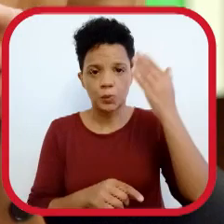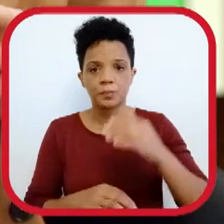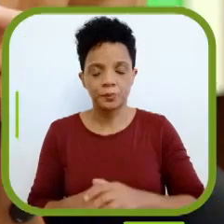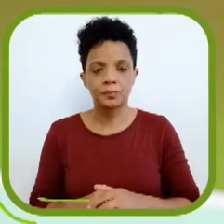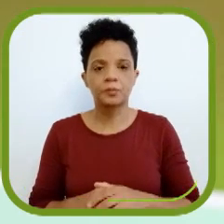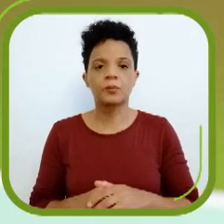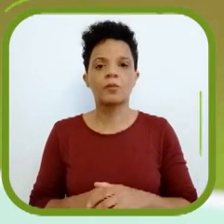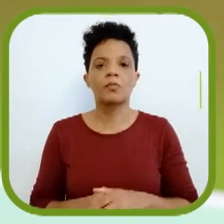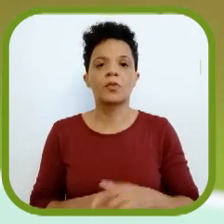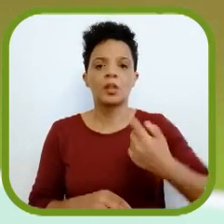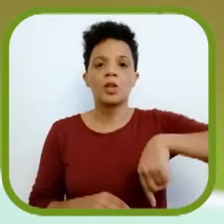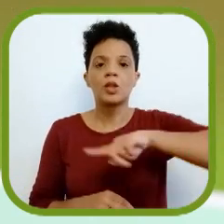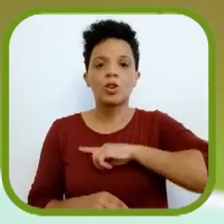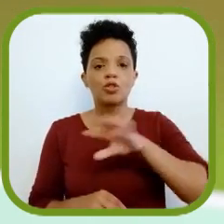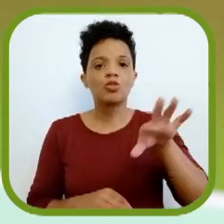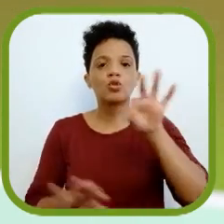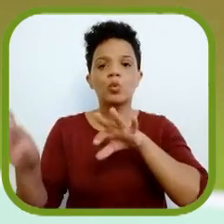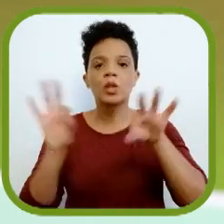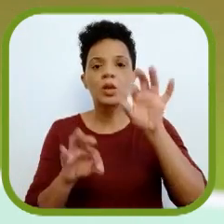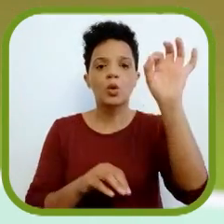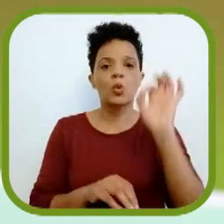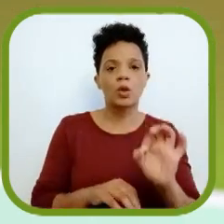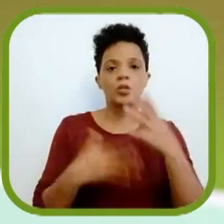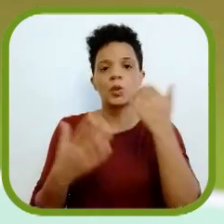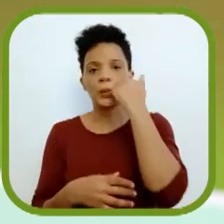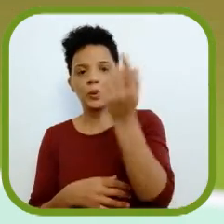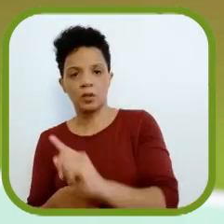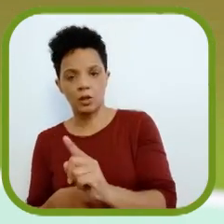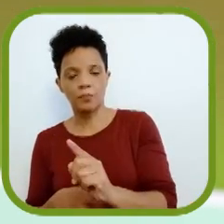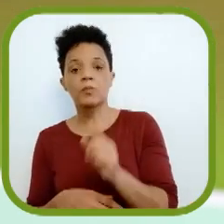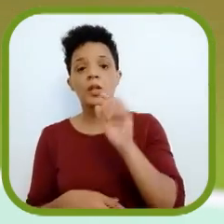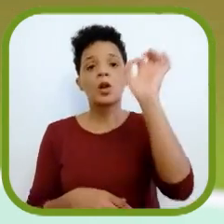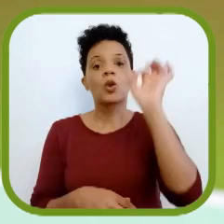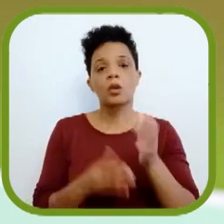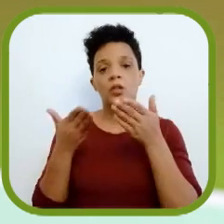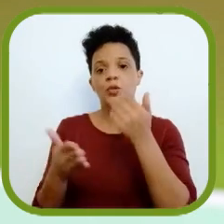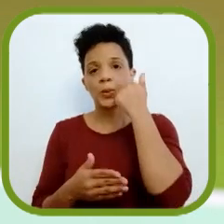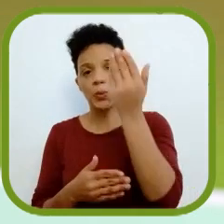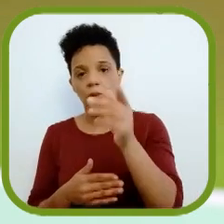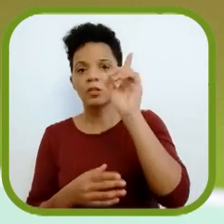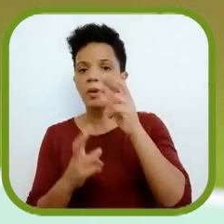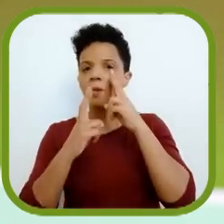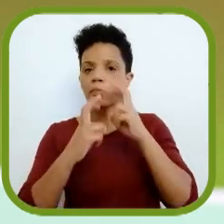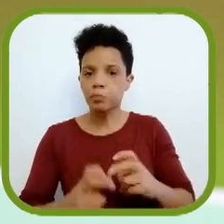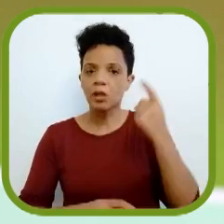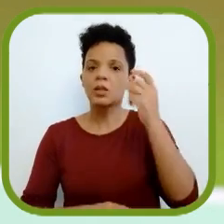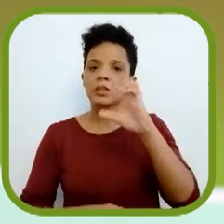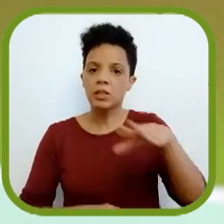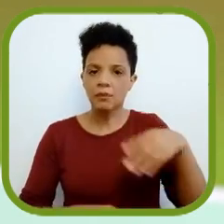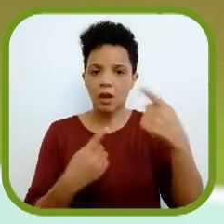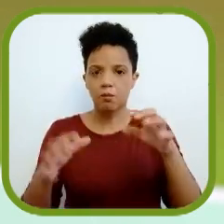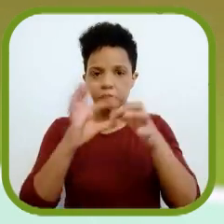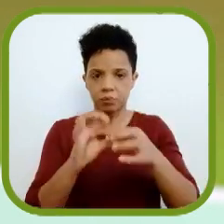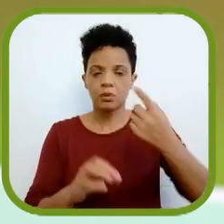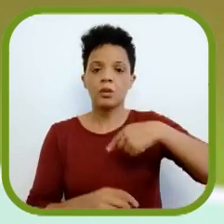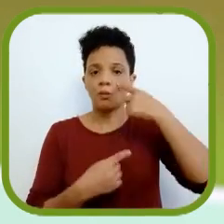eu acho que isto é fundamental. Nós não estamos a escolher entre cotas e meritocracia. As cotas ajudam o mérito. E há, aliás,